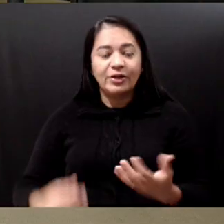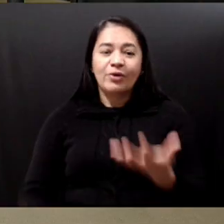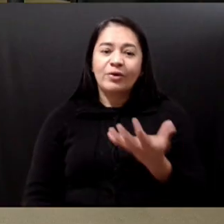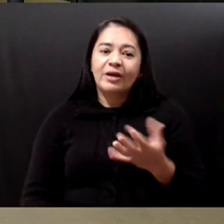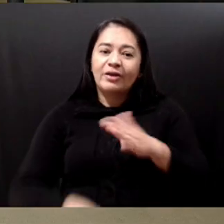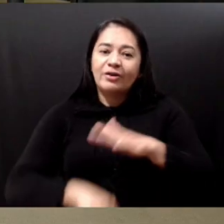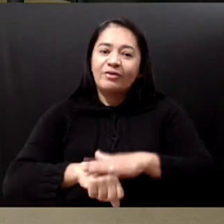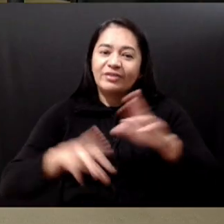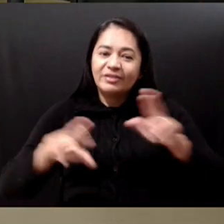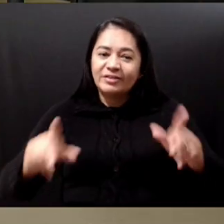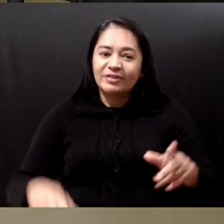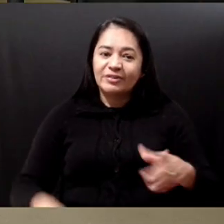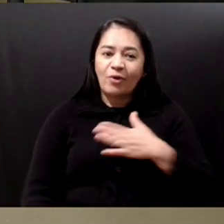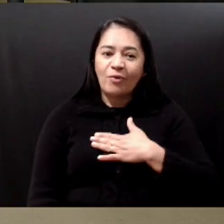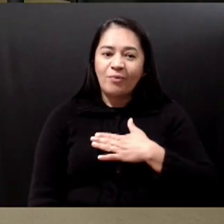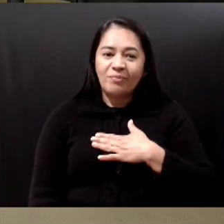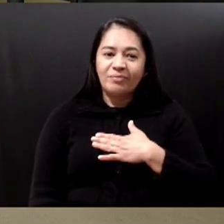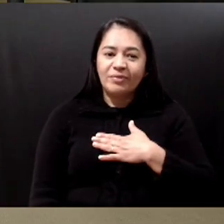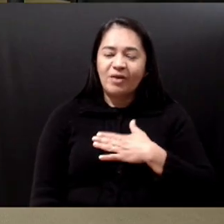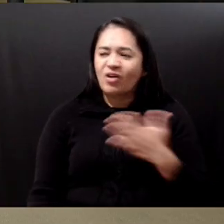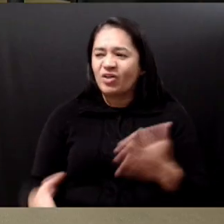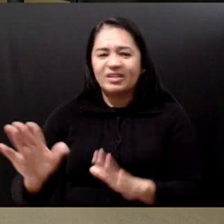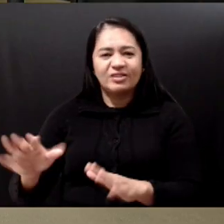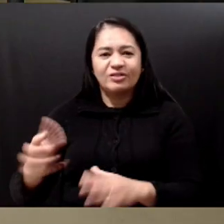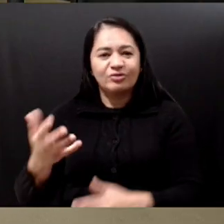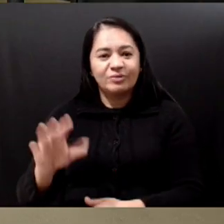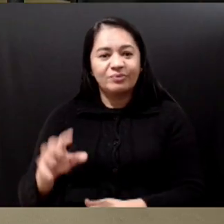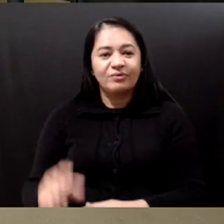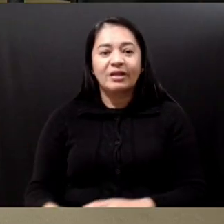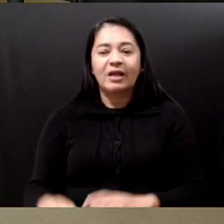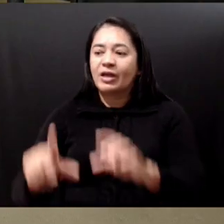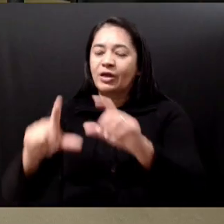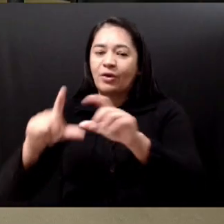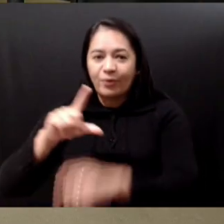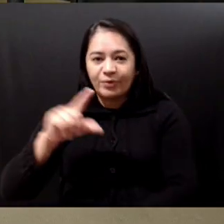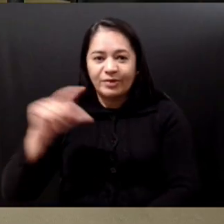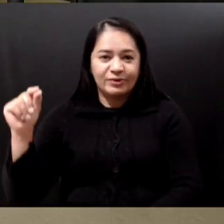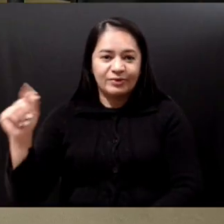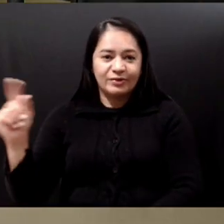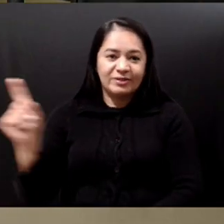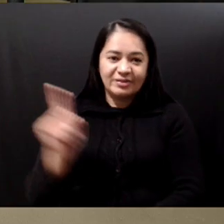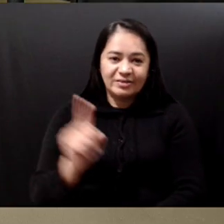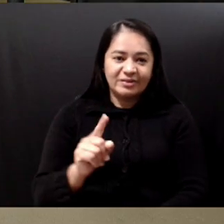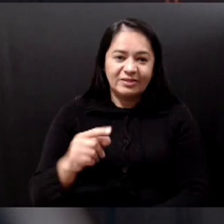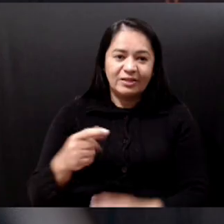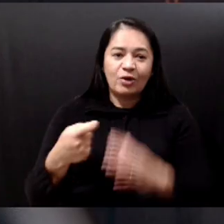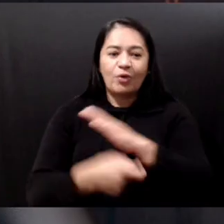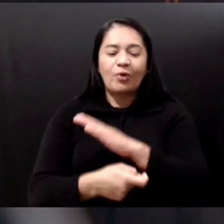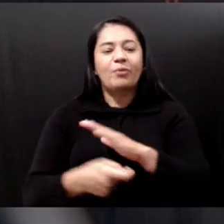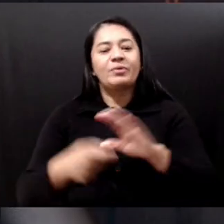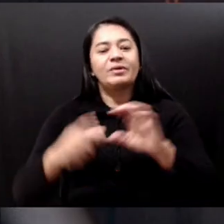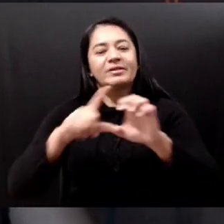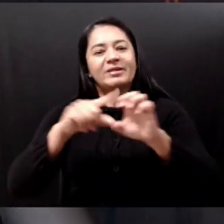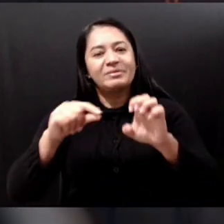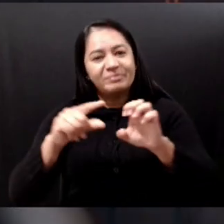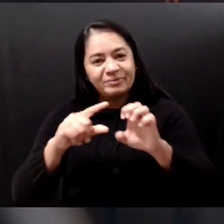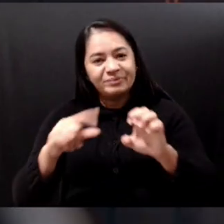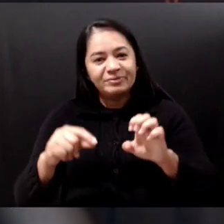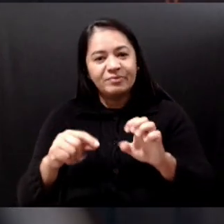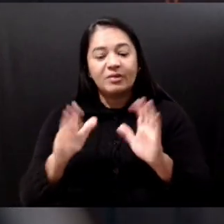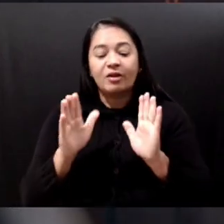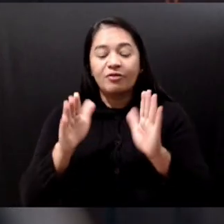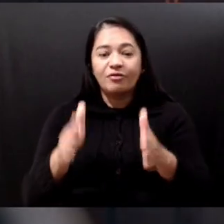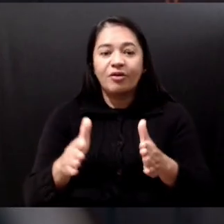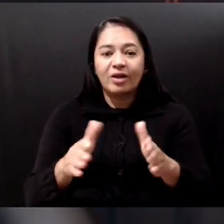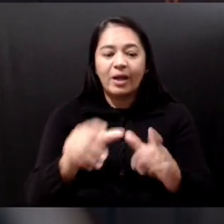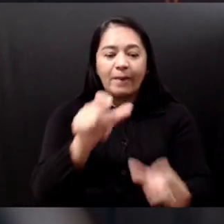está mais nisso aqui, né". Foi quando eu decidi sair e decidi empreender, que Uhum. foi para olhar para os pequeninos,